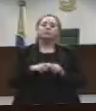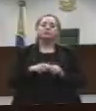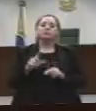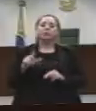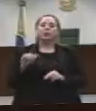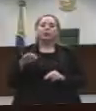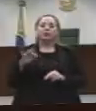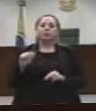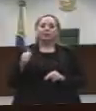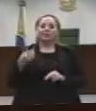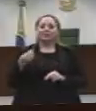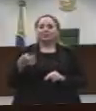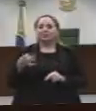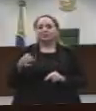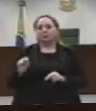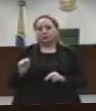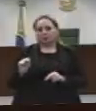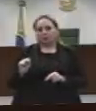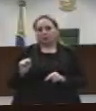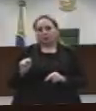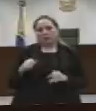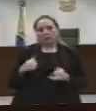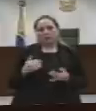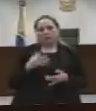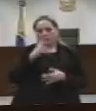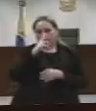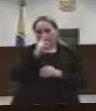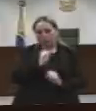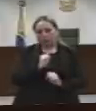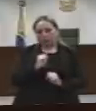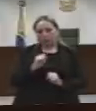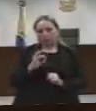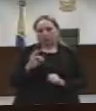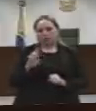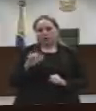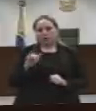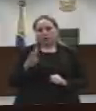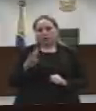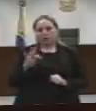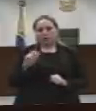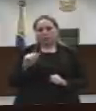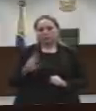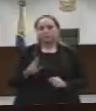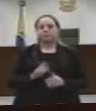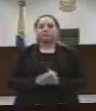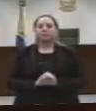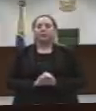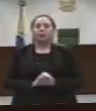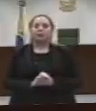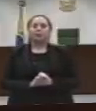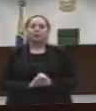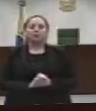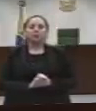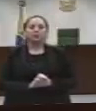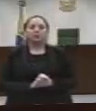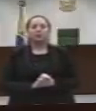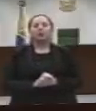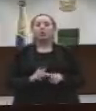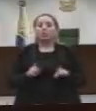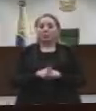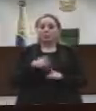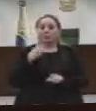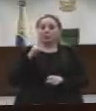poder de tributar vossa excelência vossa Senor mencionou volter já é o segundo ou terceiro que